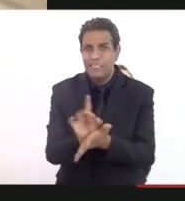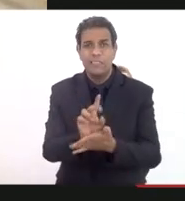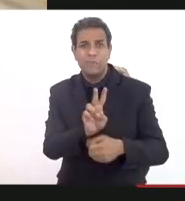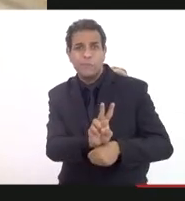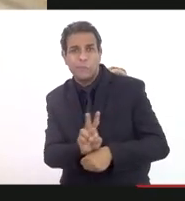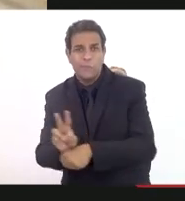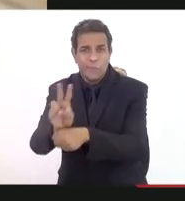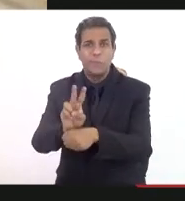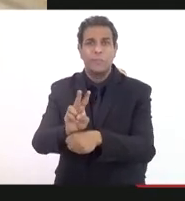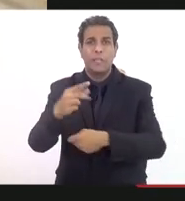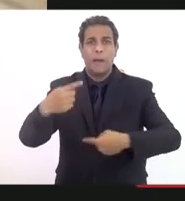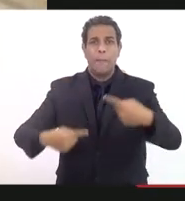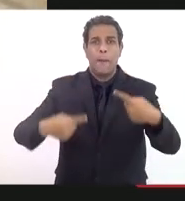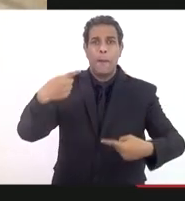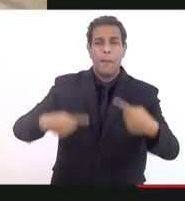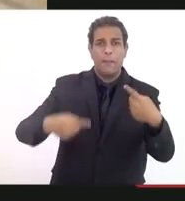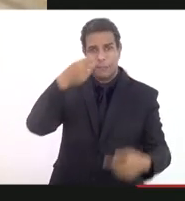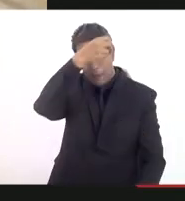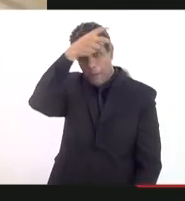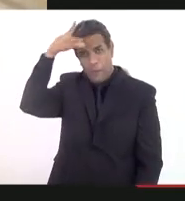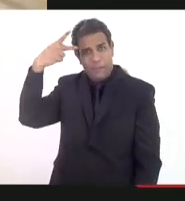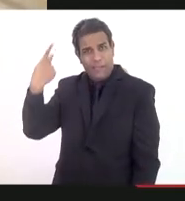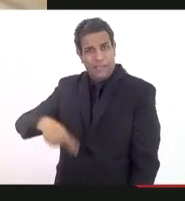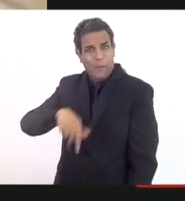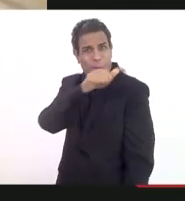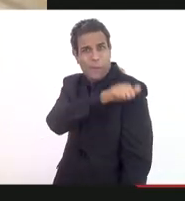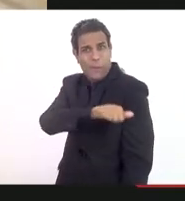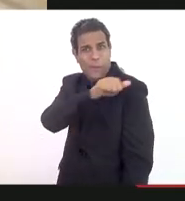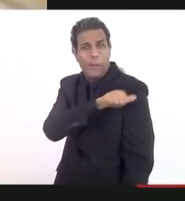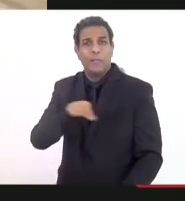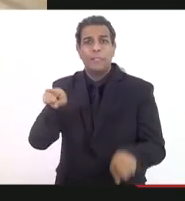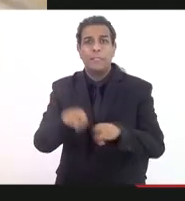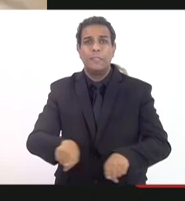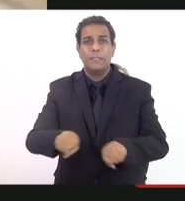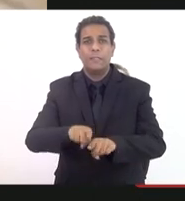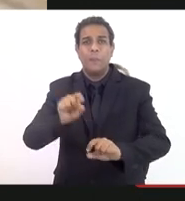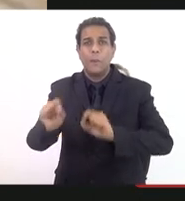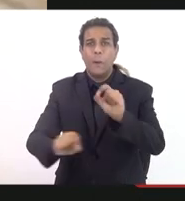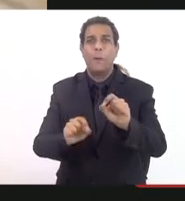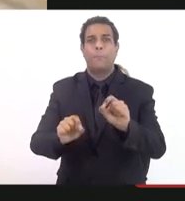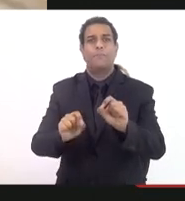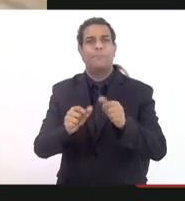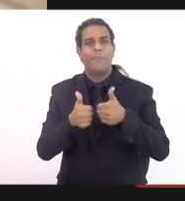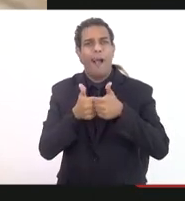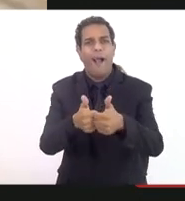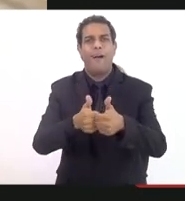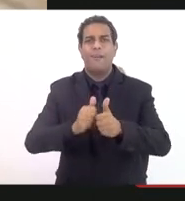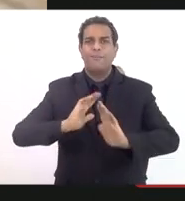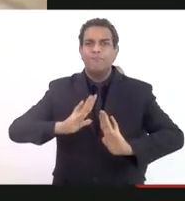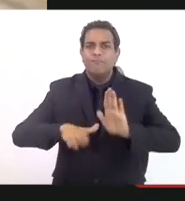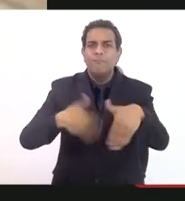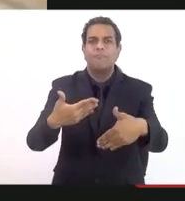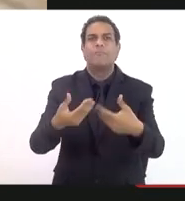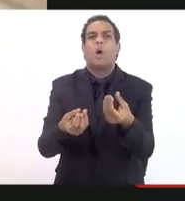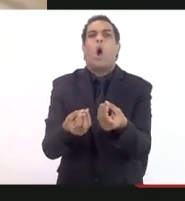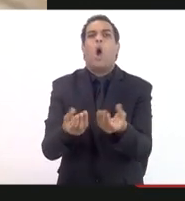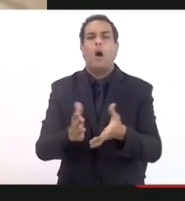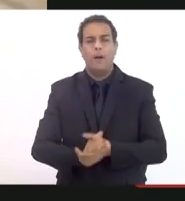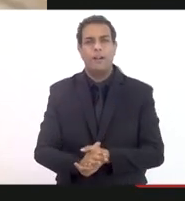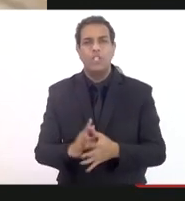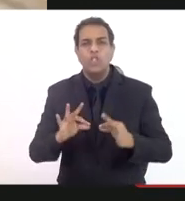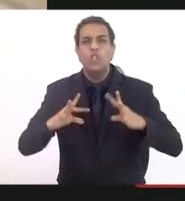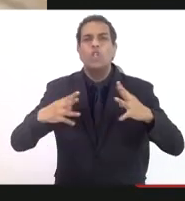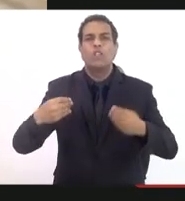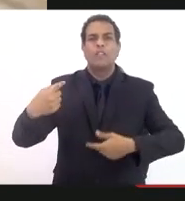monitora as políticas públicas, aprova e é responsável pela condução de todas